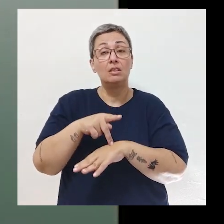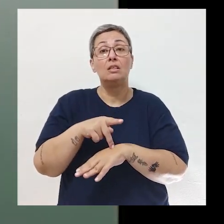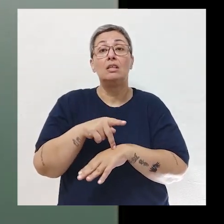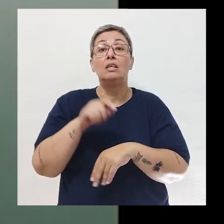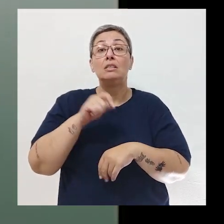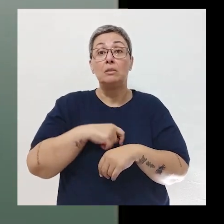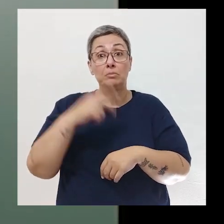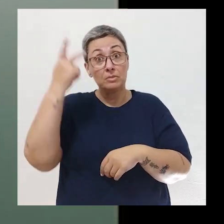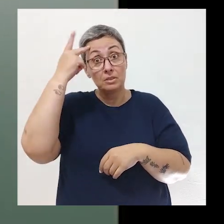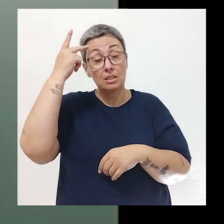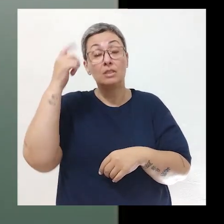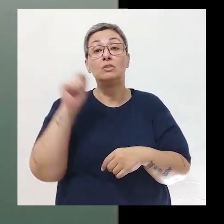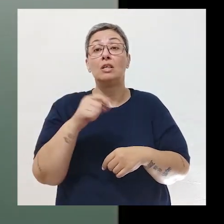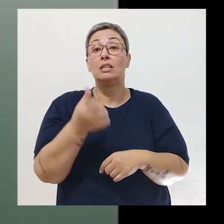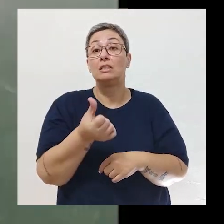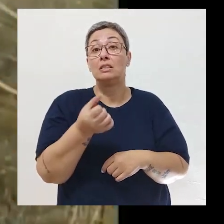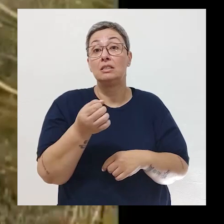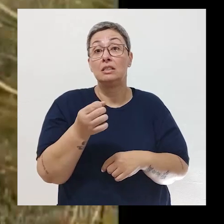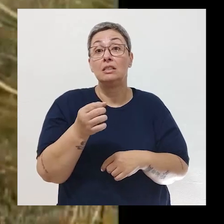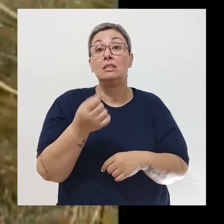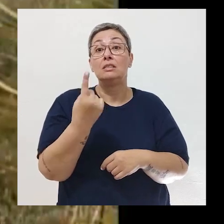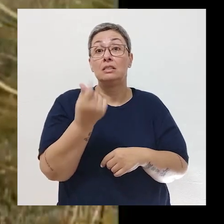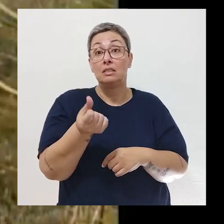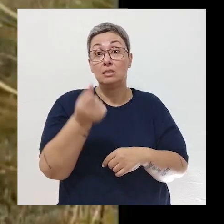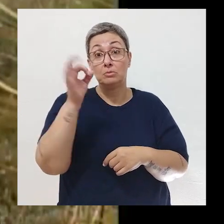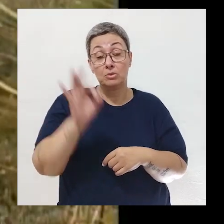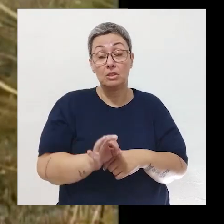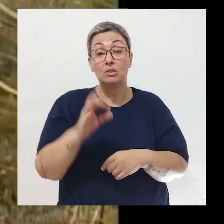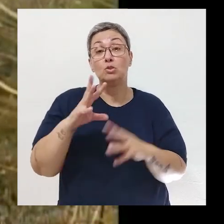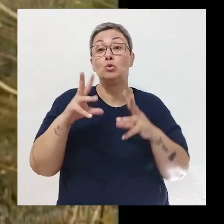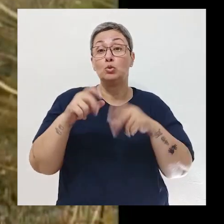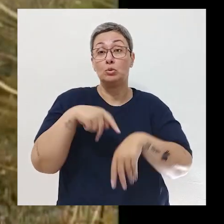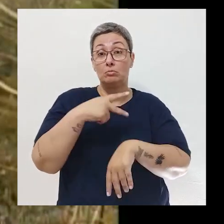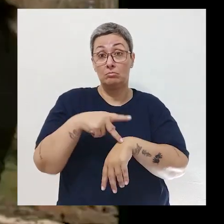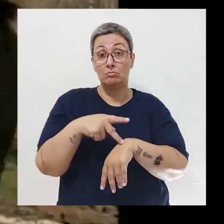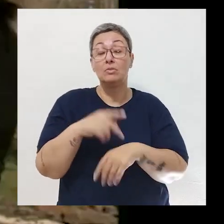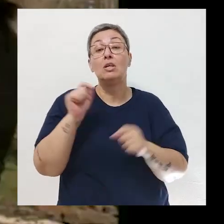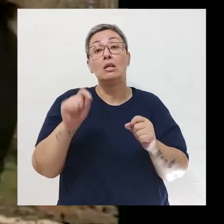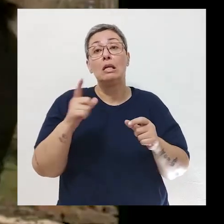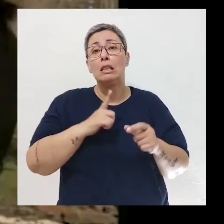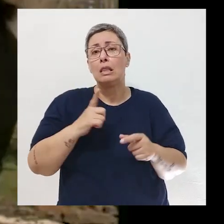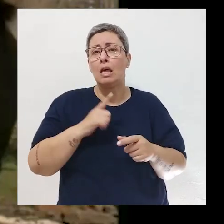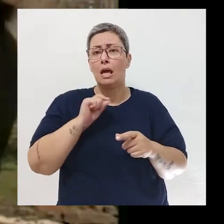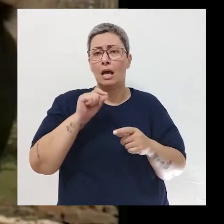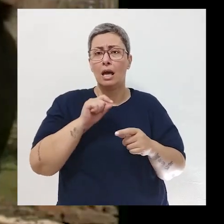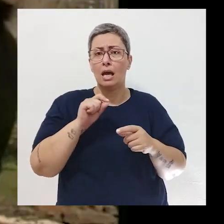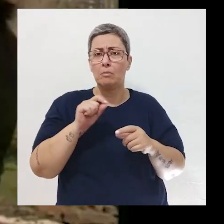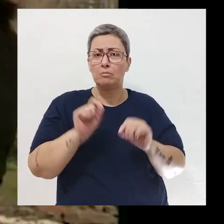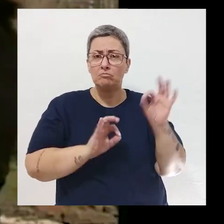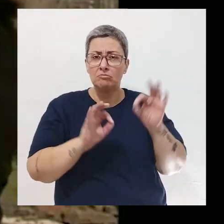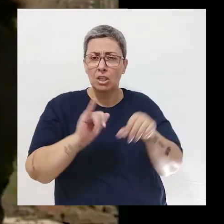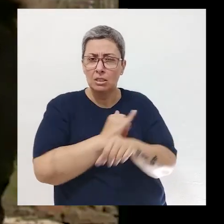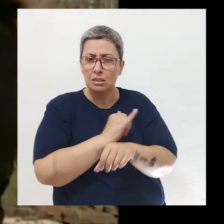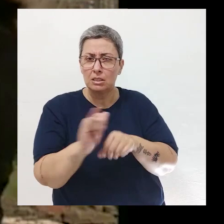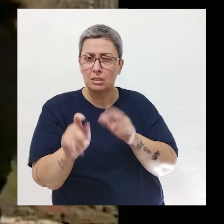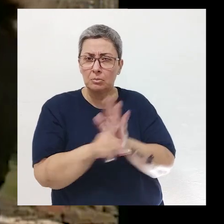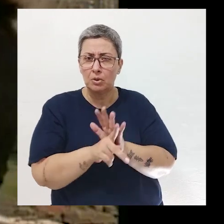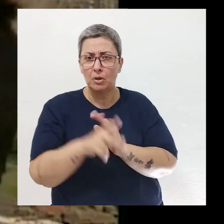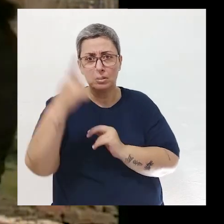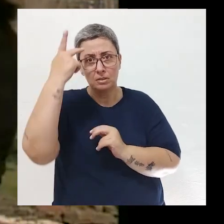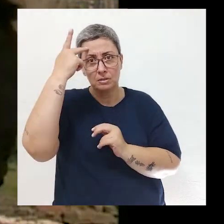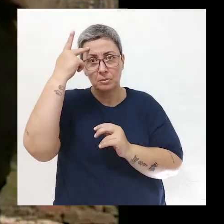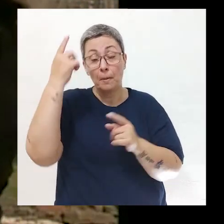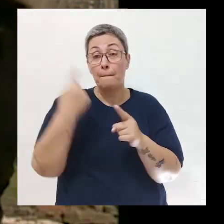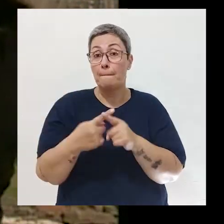estado a fornecer 16% da eletricidade de todo o país. Ela está num ponto estratégico do estado de São